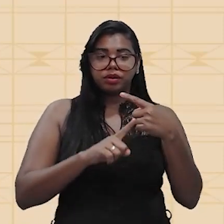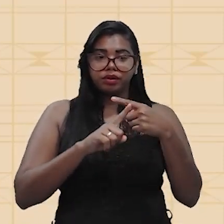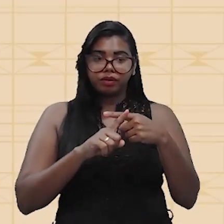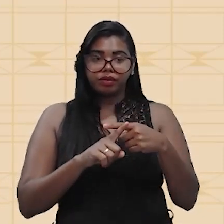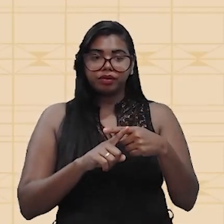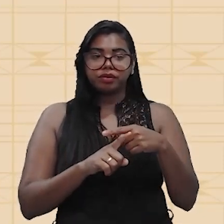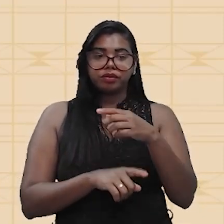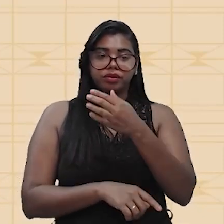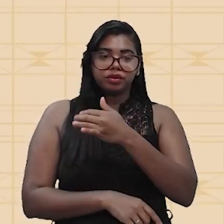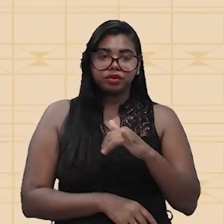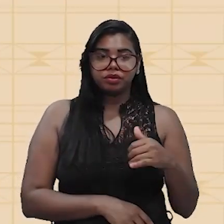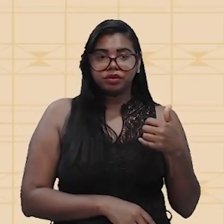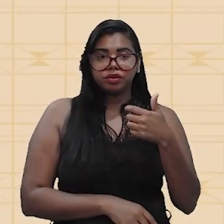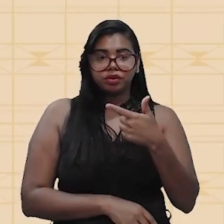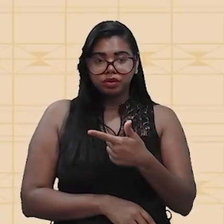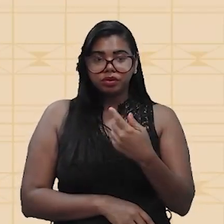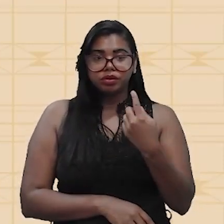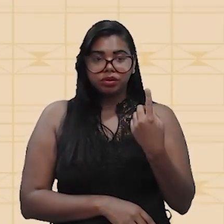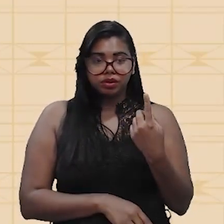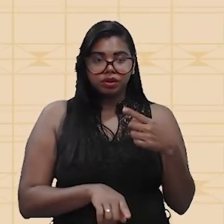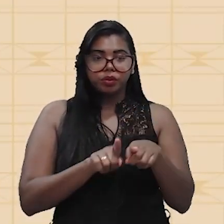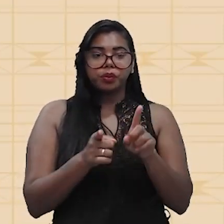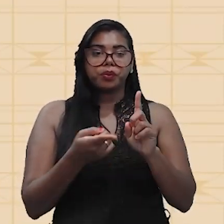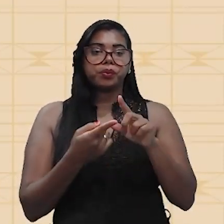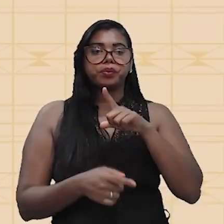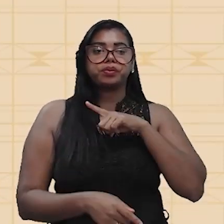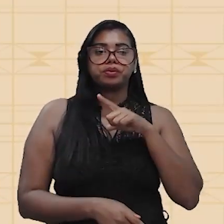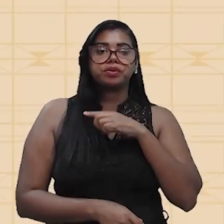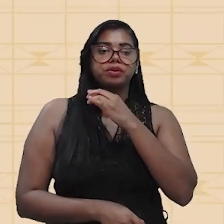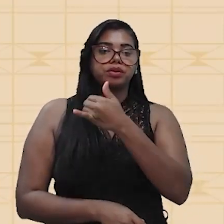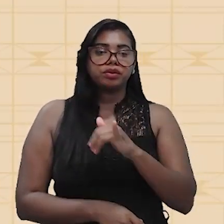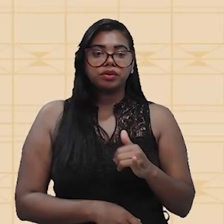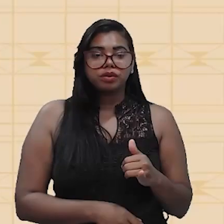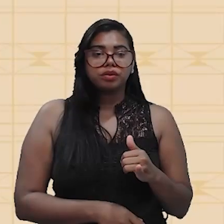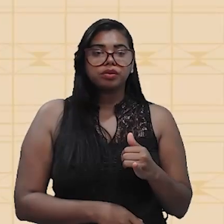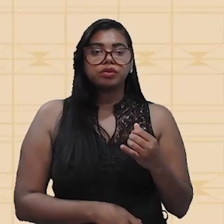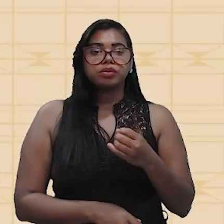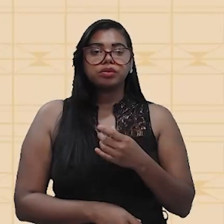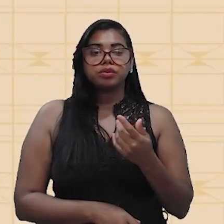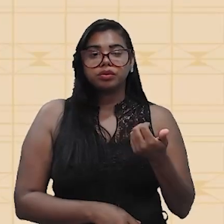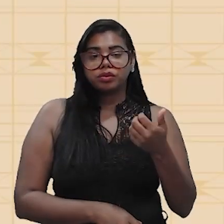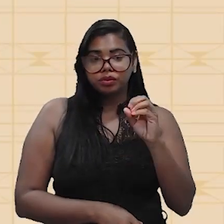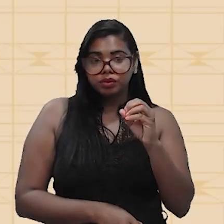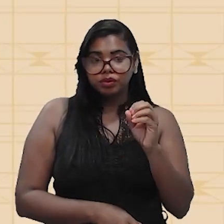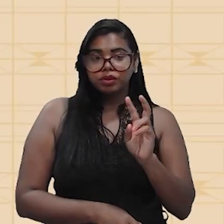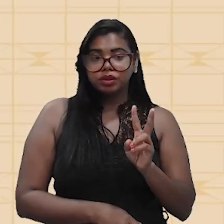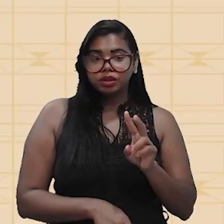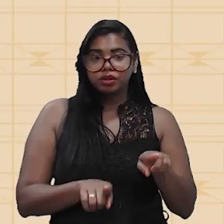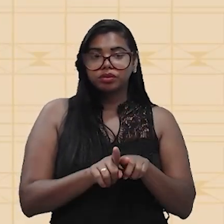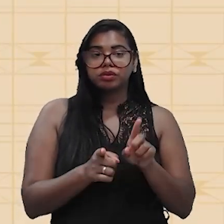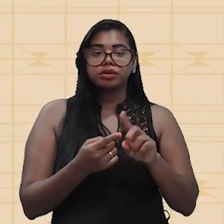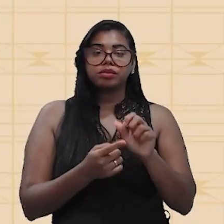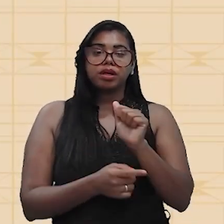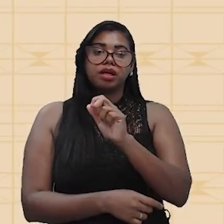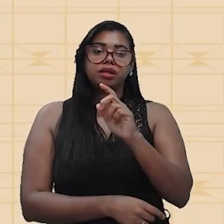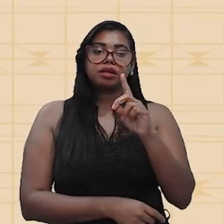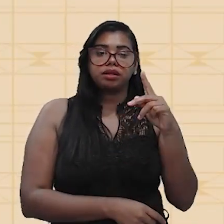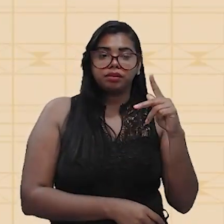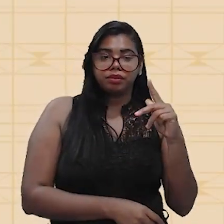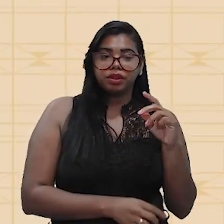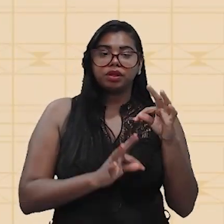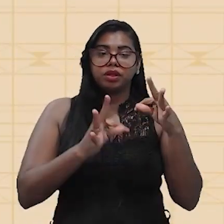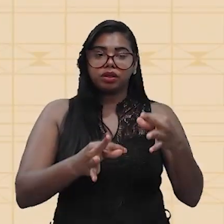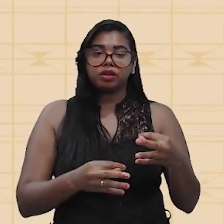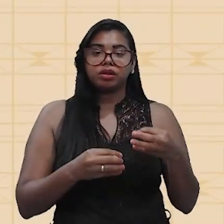a resistência é 1, você tem uma energia útil de quanto? De 10 volts e a DDP total é a própria